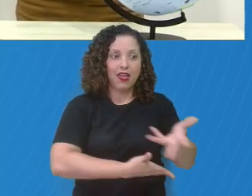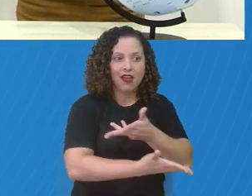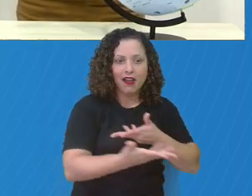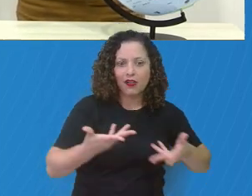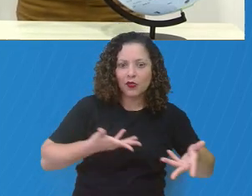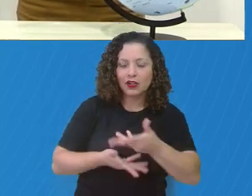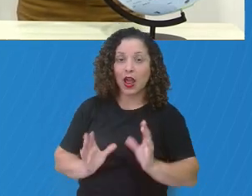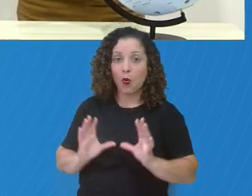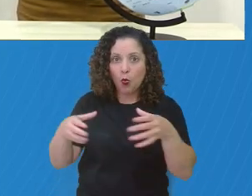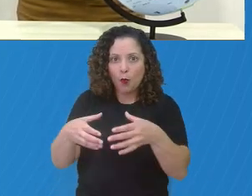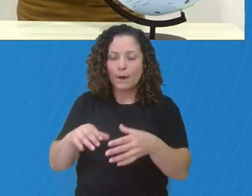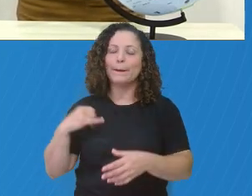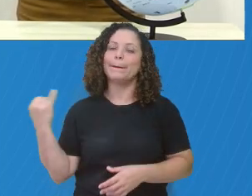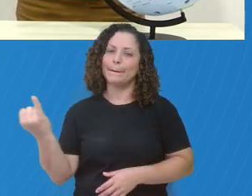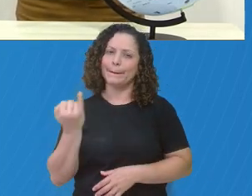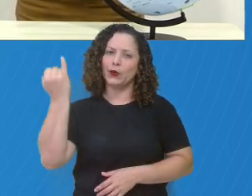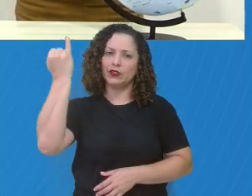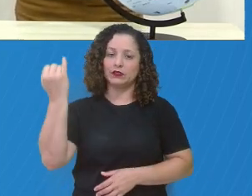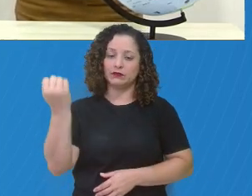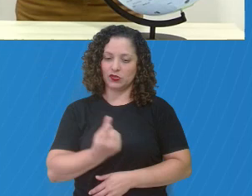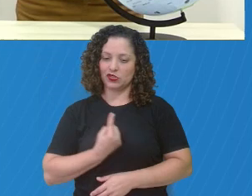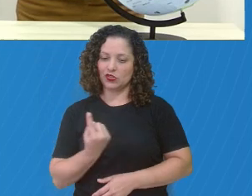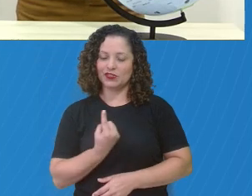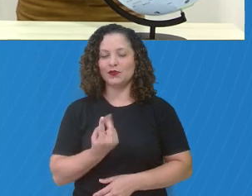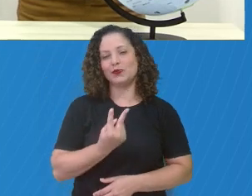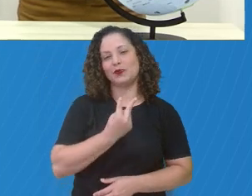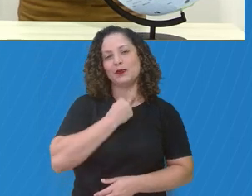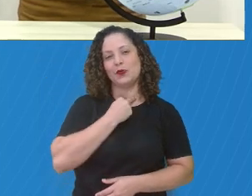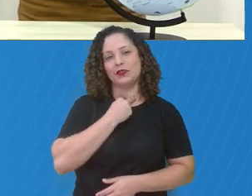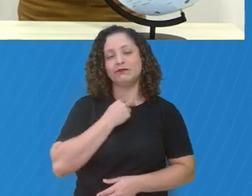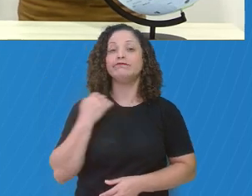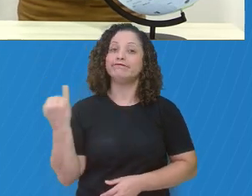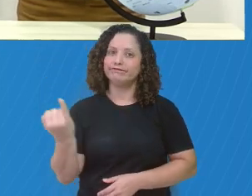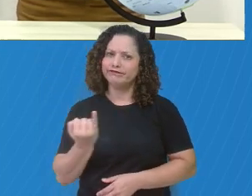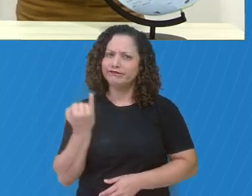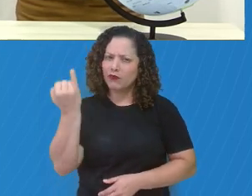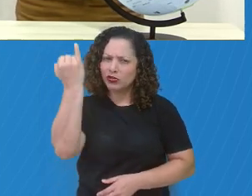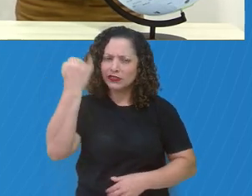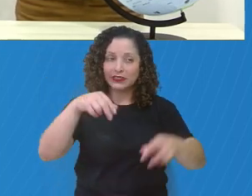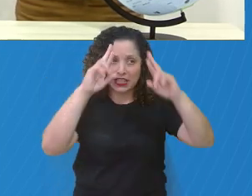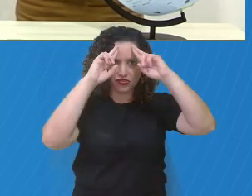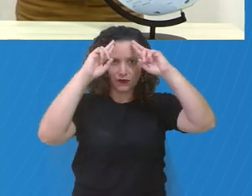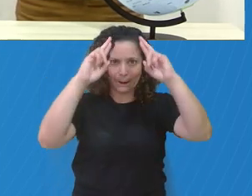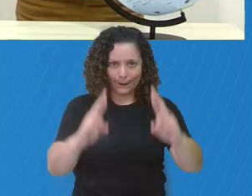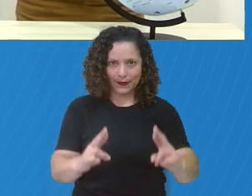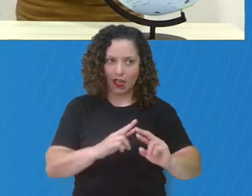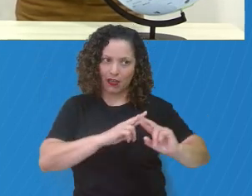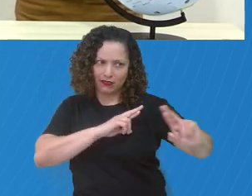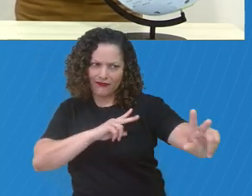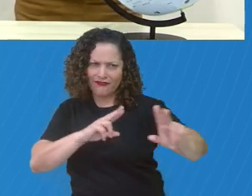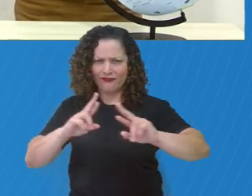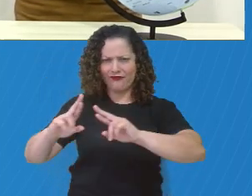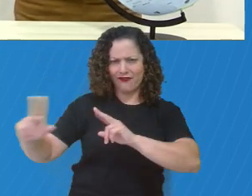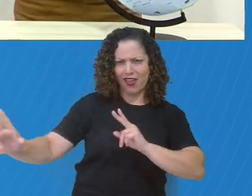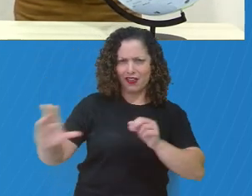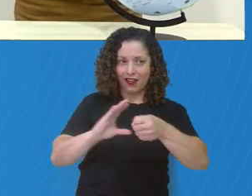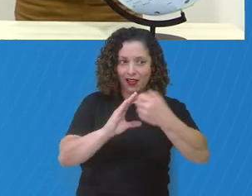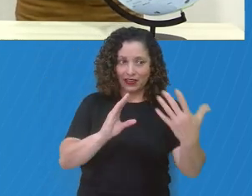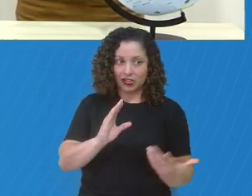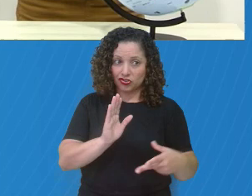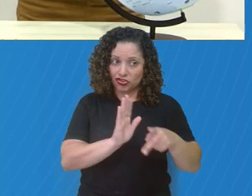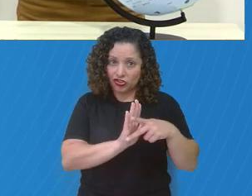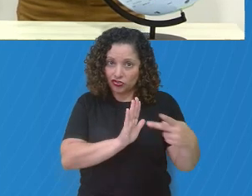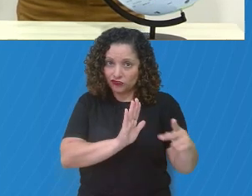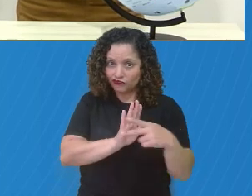em grupo é muito importante, porque ninguém vive só. Mas é importante a gente respeitar as diferenças do outro, né? Isso. E isso é a